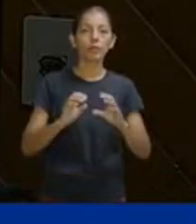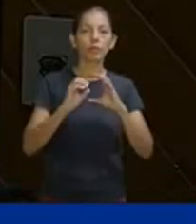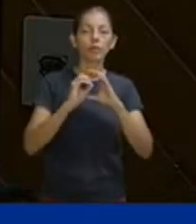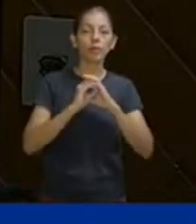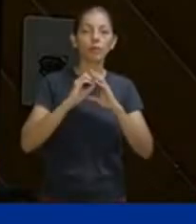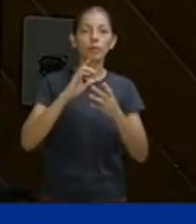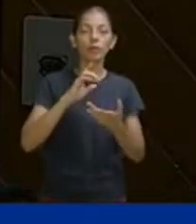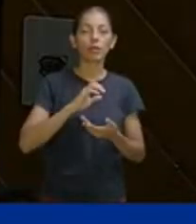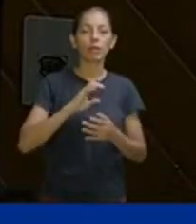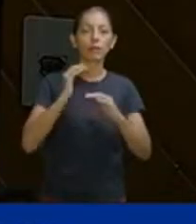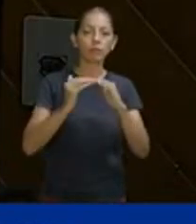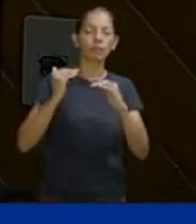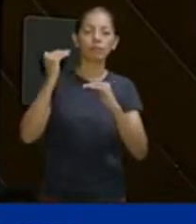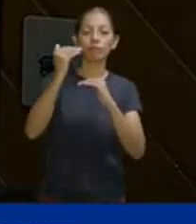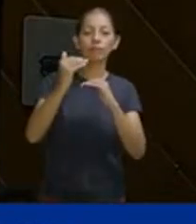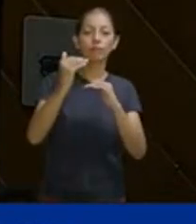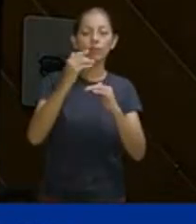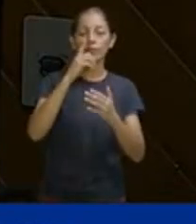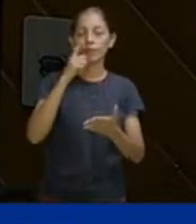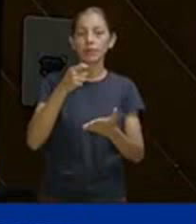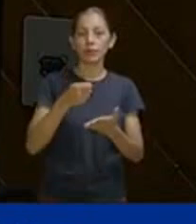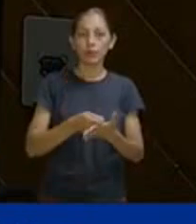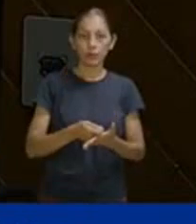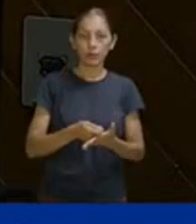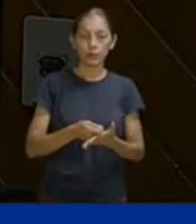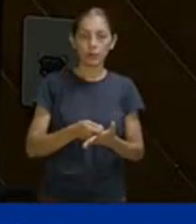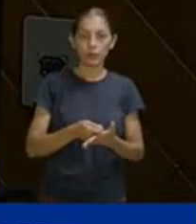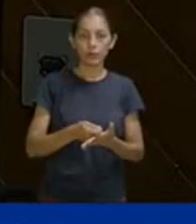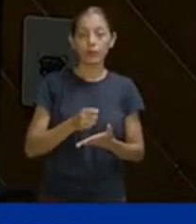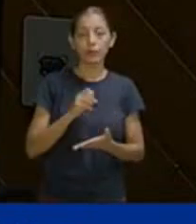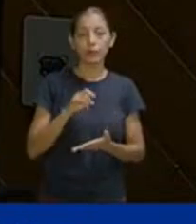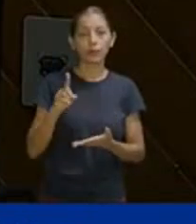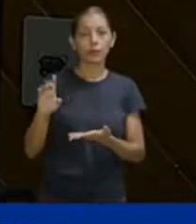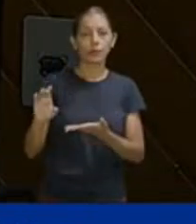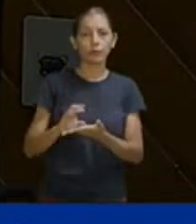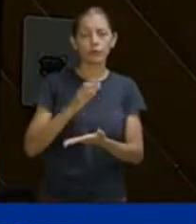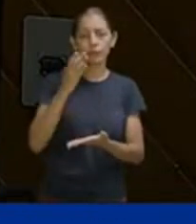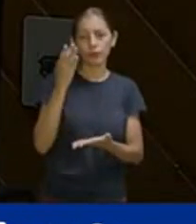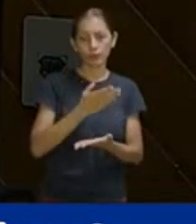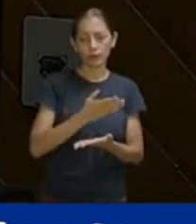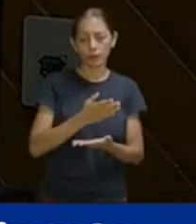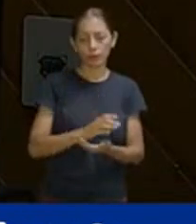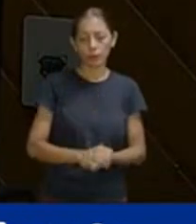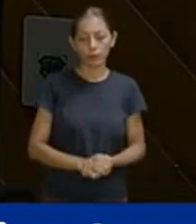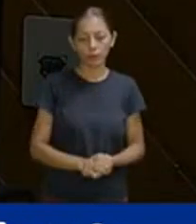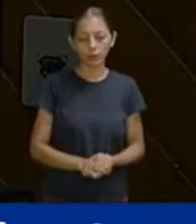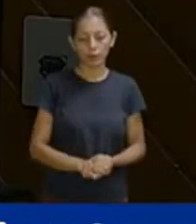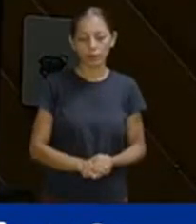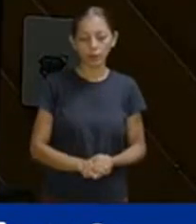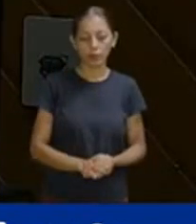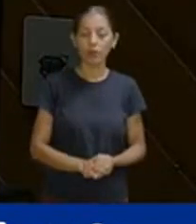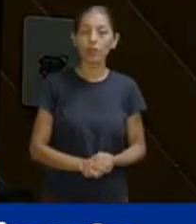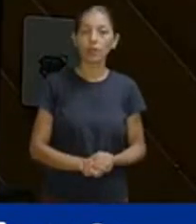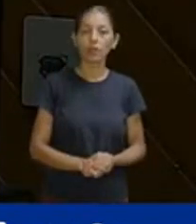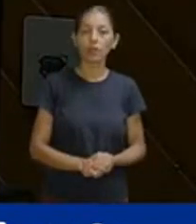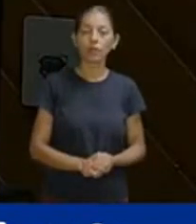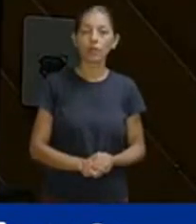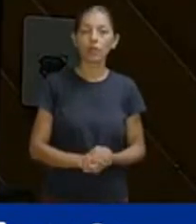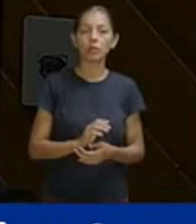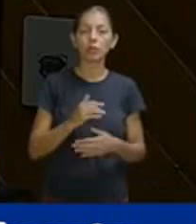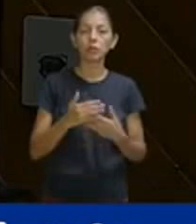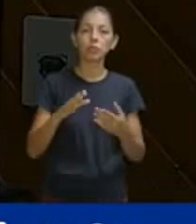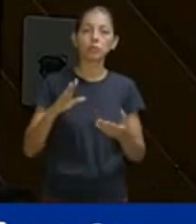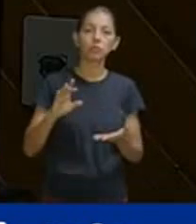4899, é preciso esclarecer que a mera apresentação das contas não é suficiente para a obtenção da quitação eleitoral quando